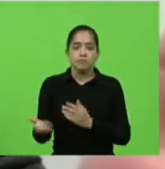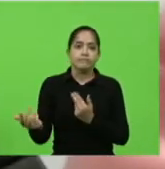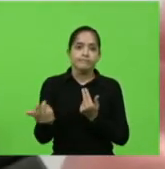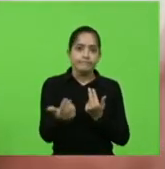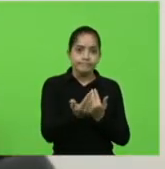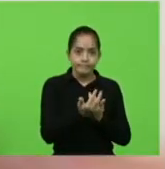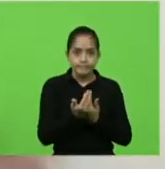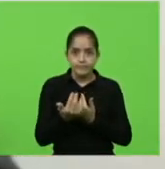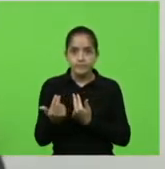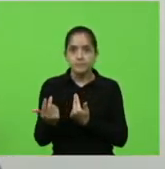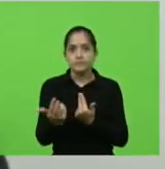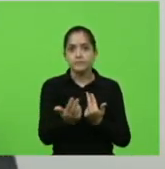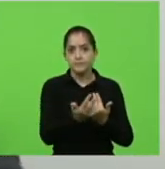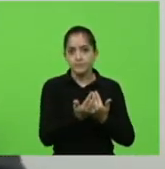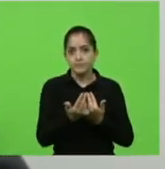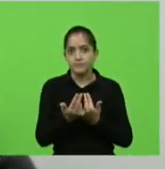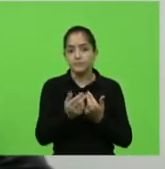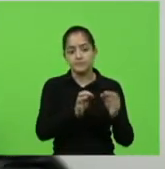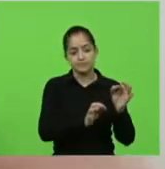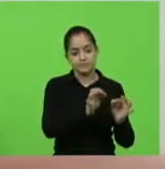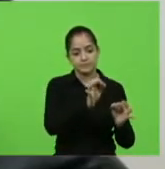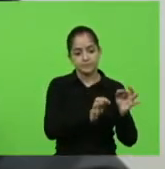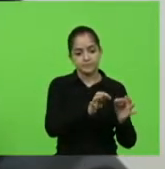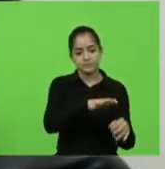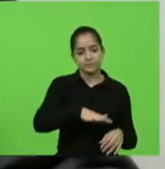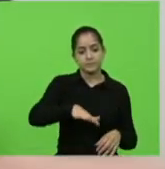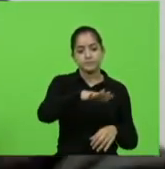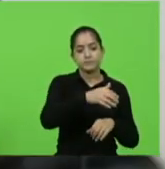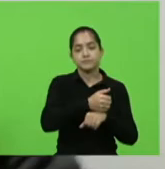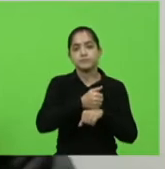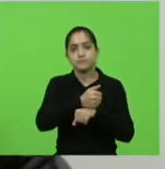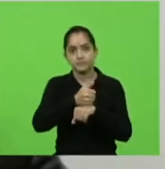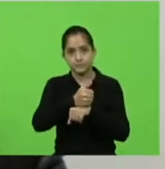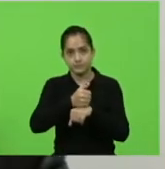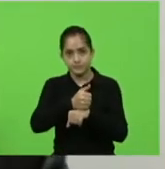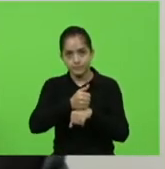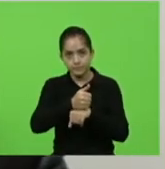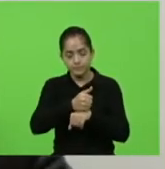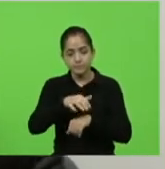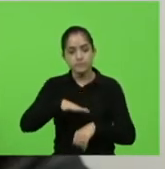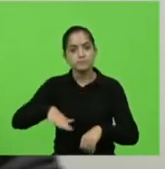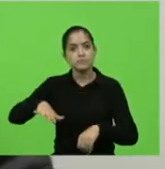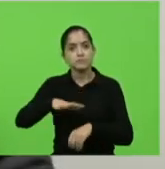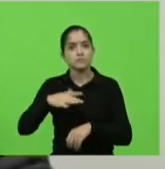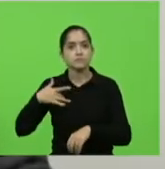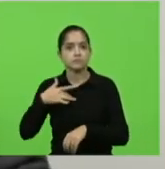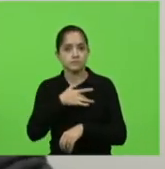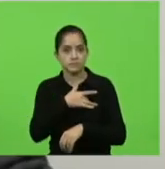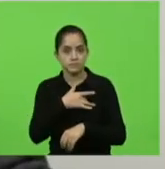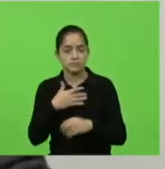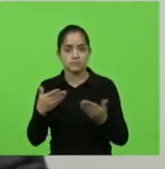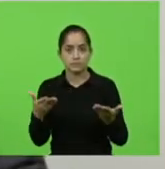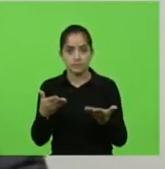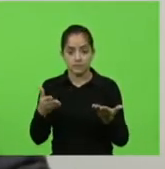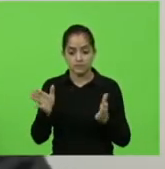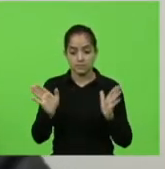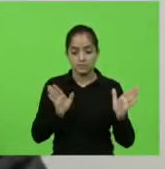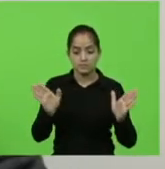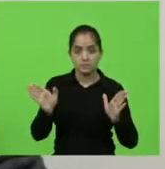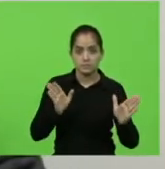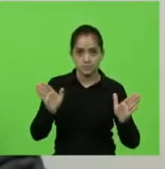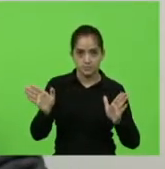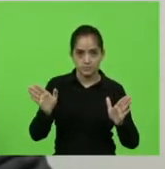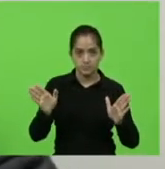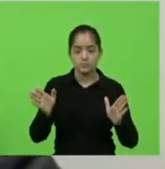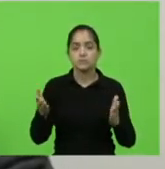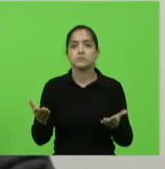unanimidade entre juristas profissionais na área da saúde, que neste período de